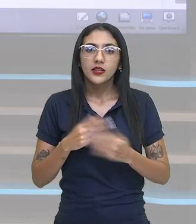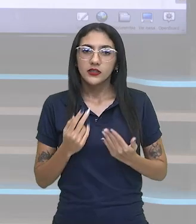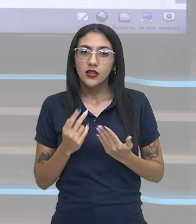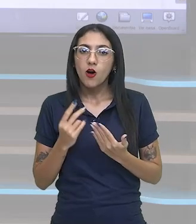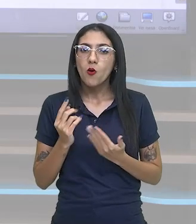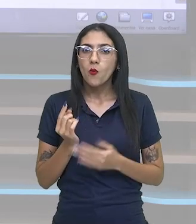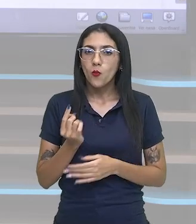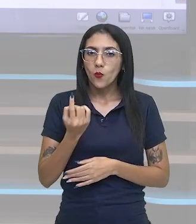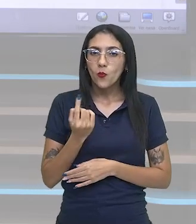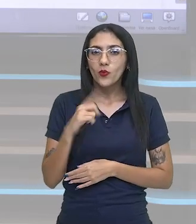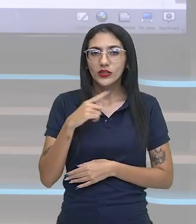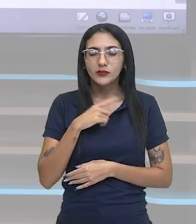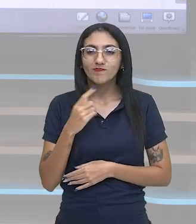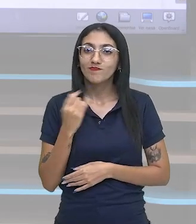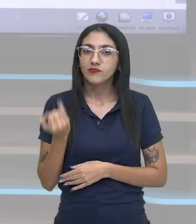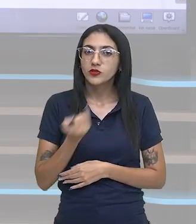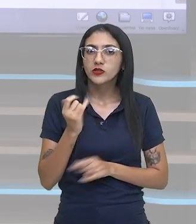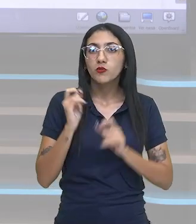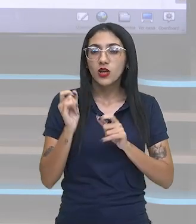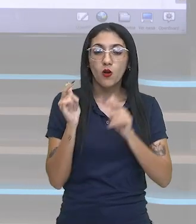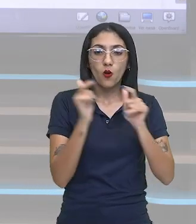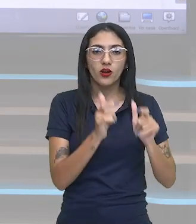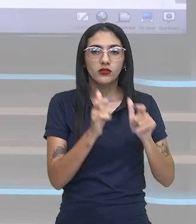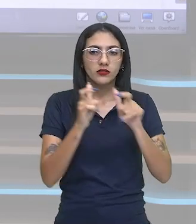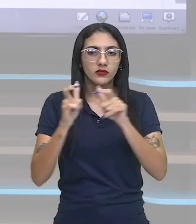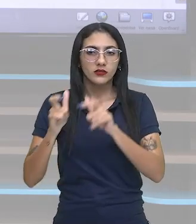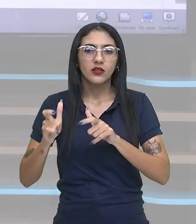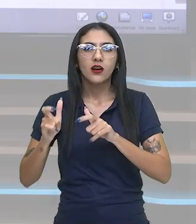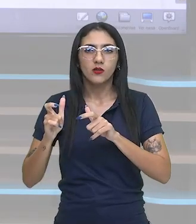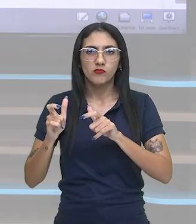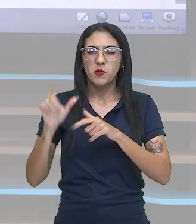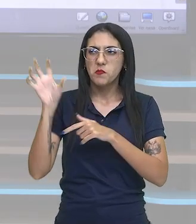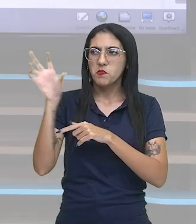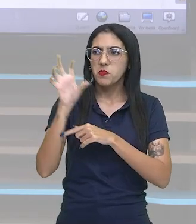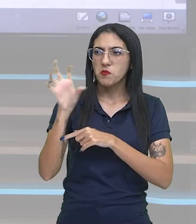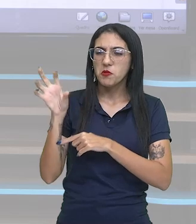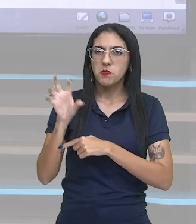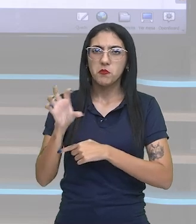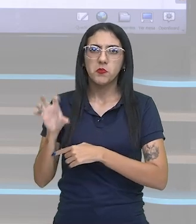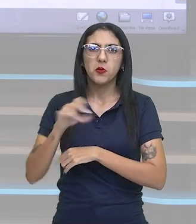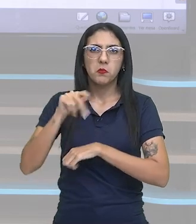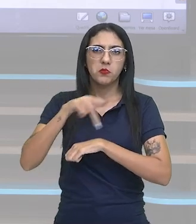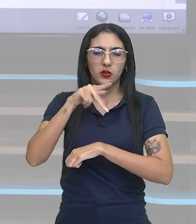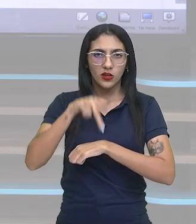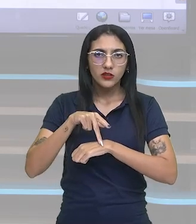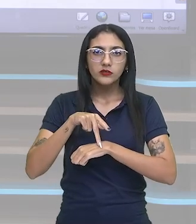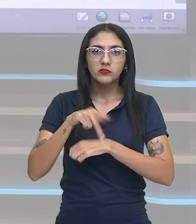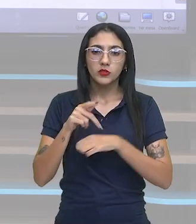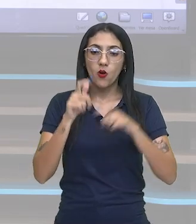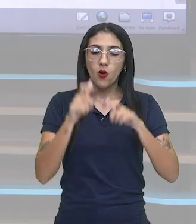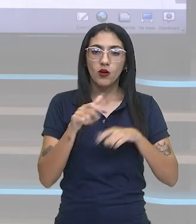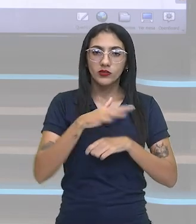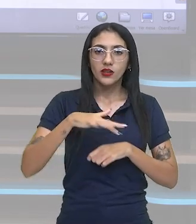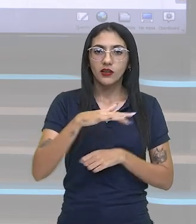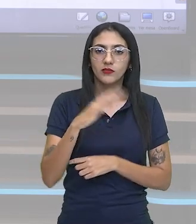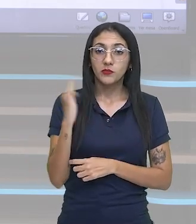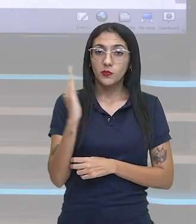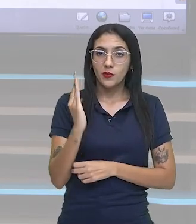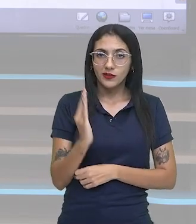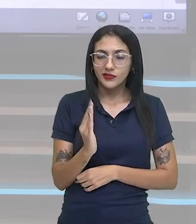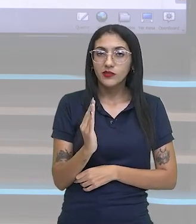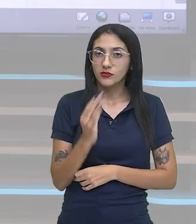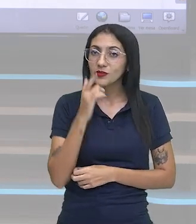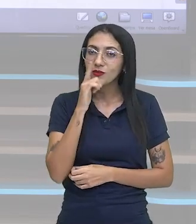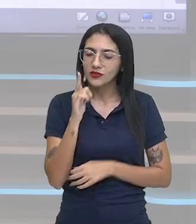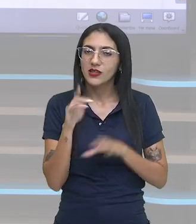das diferenças importantes é a localização, né? A posição das pessoas no mundo. O território brasileiro também, a gente também consegue